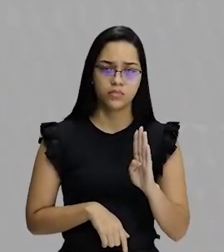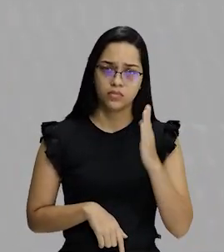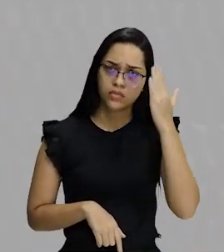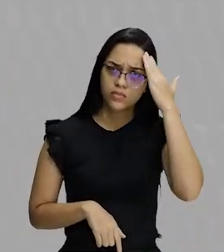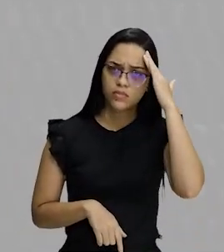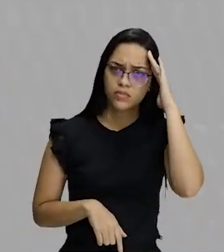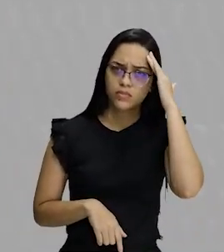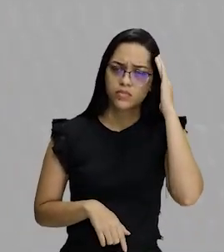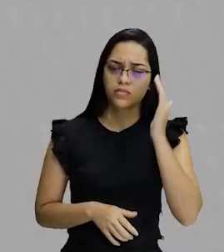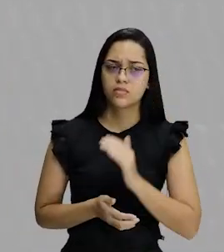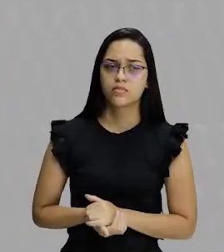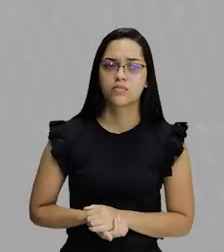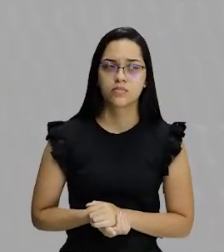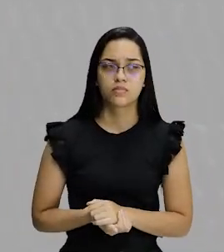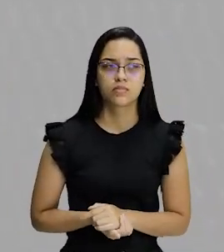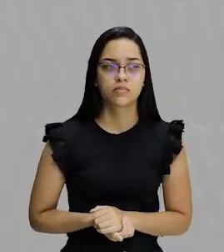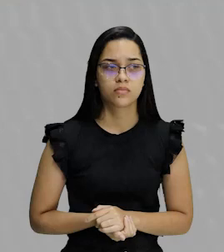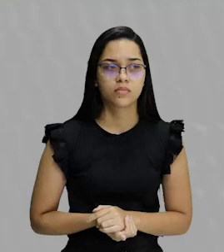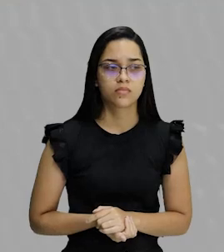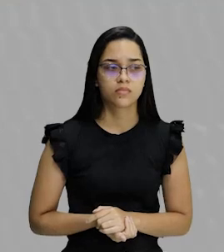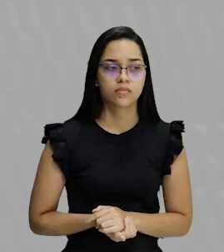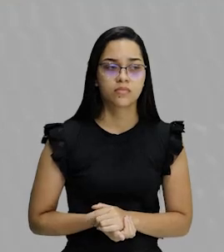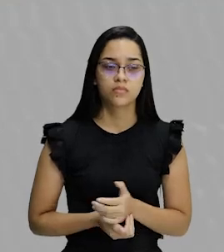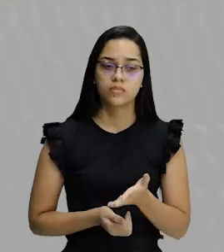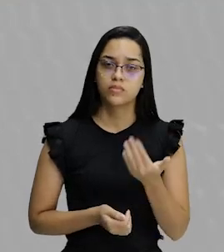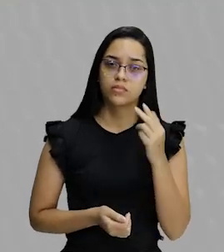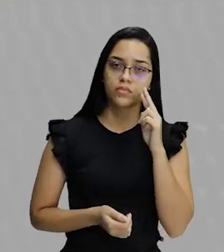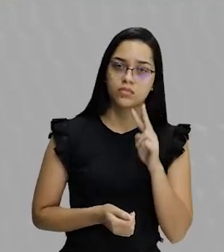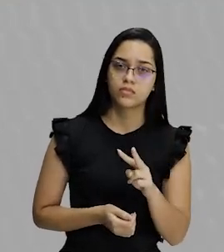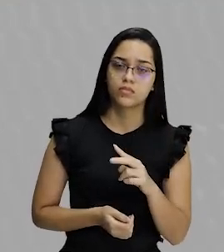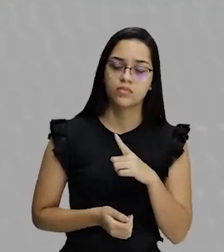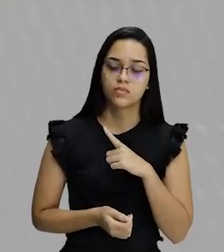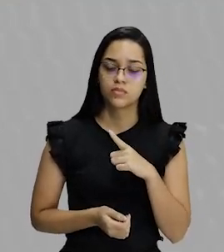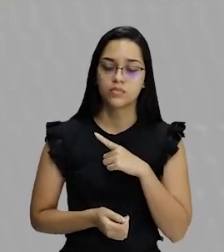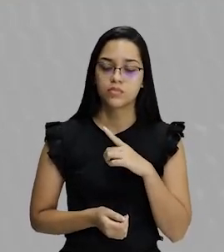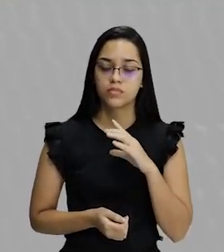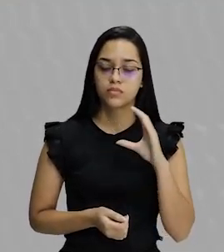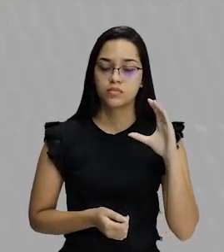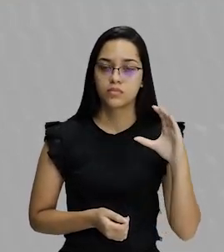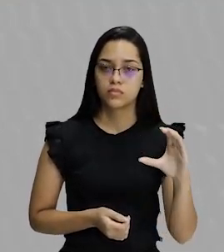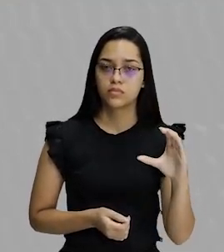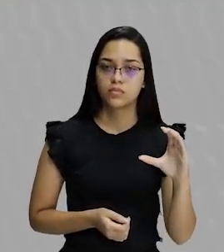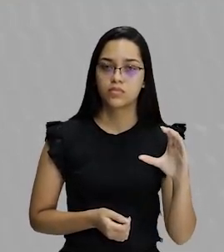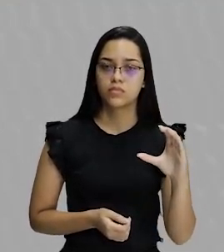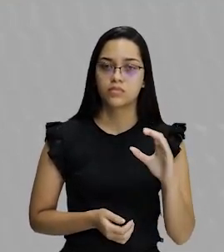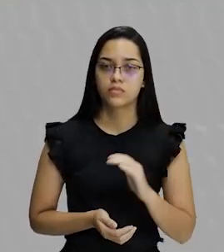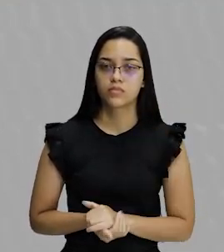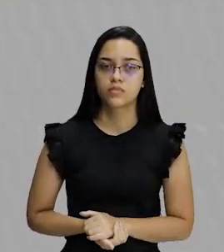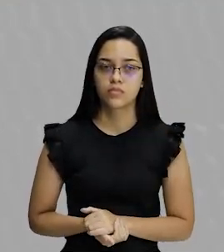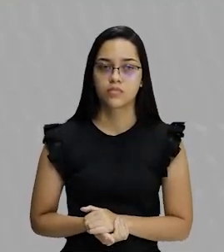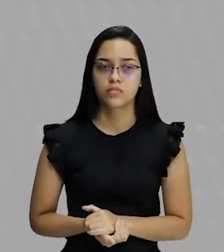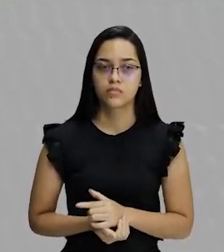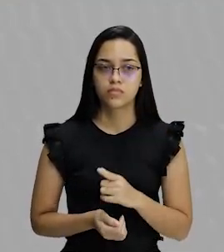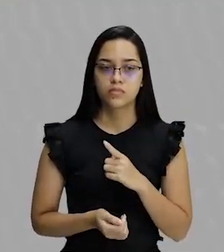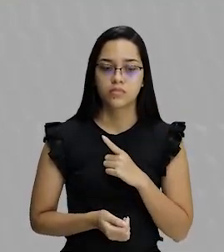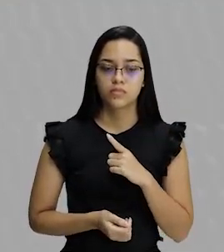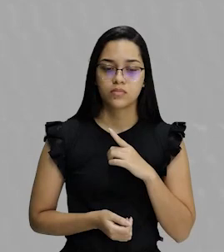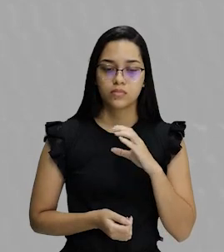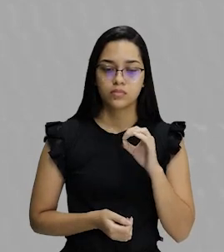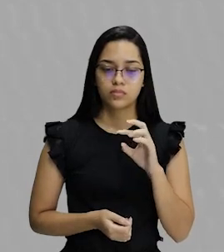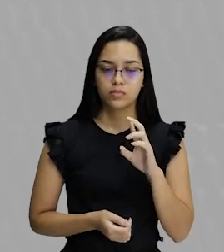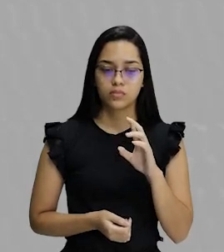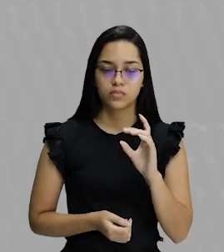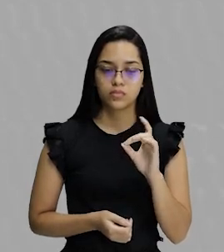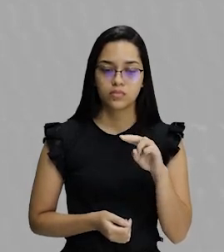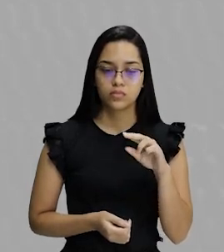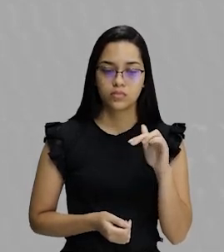entender a situação? Tá? Então, vamos lá. O ponto C. O ponto C é o ponto de coordenada menos